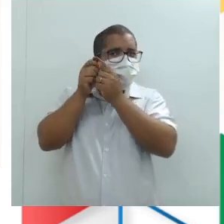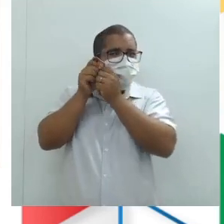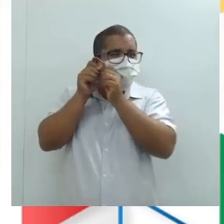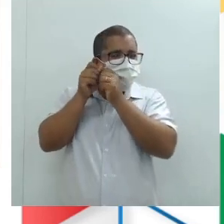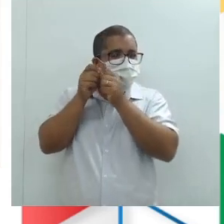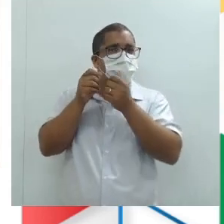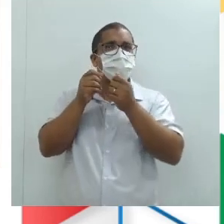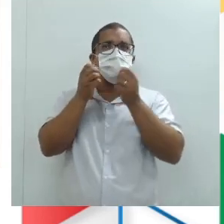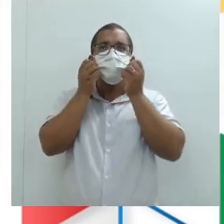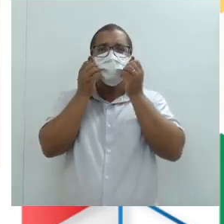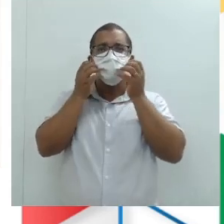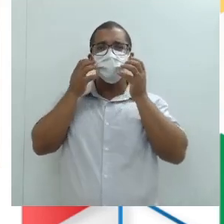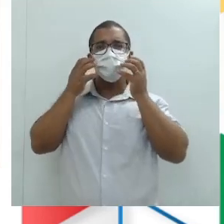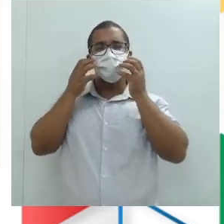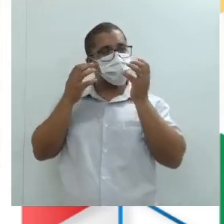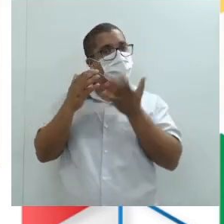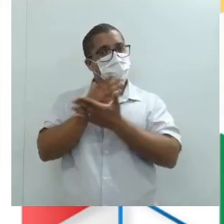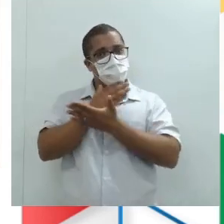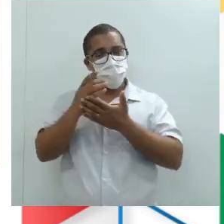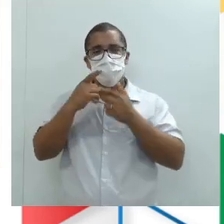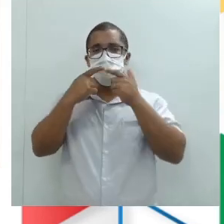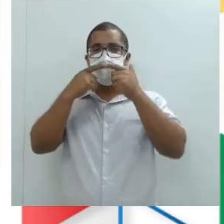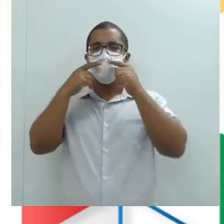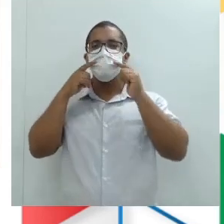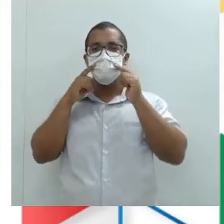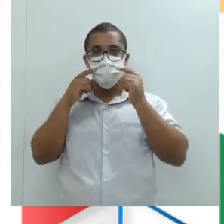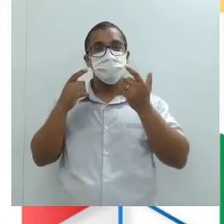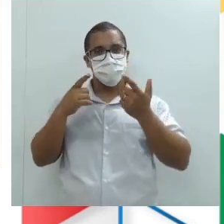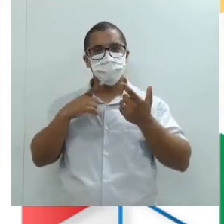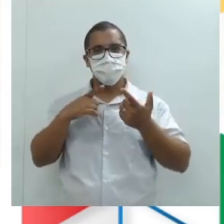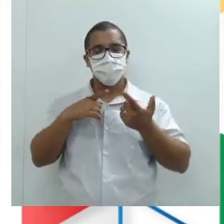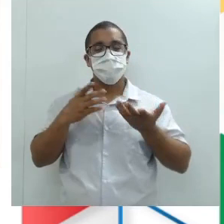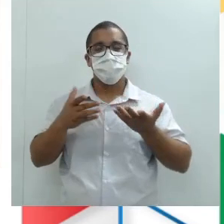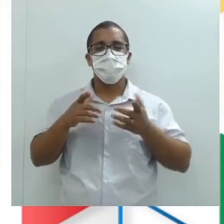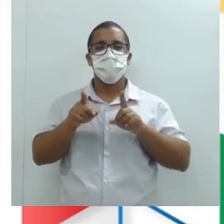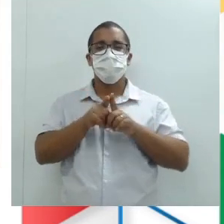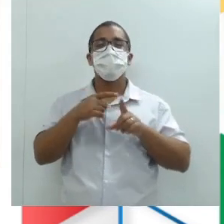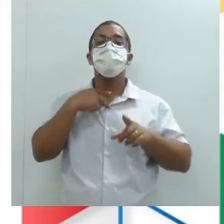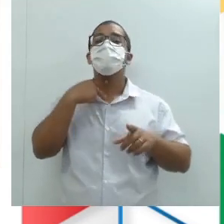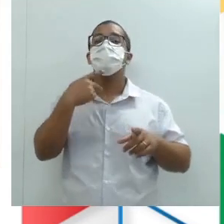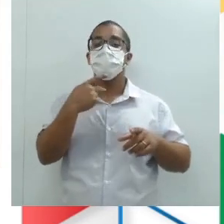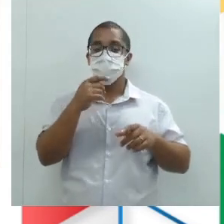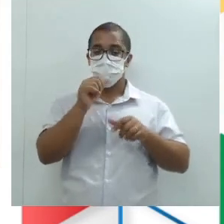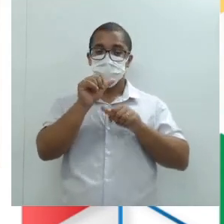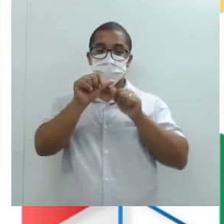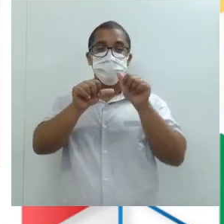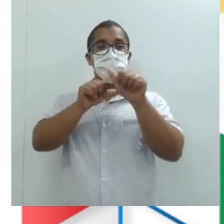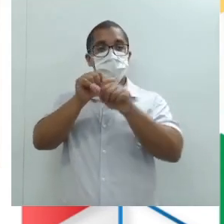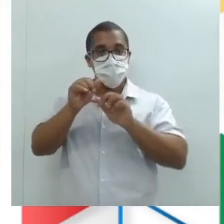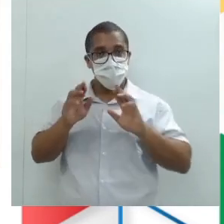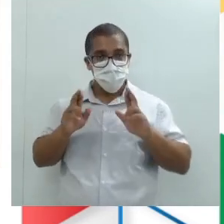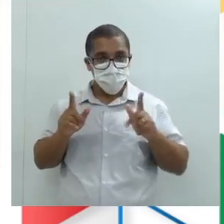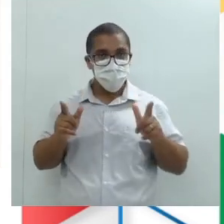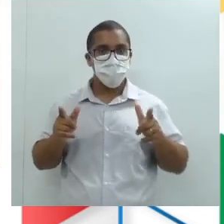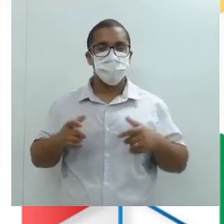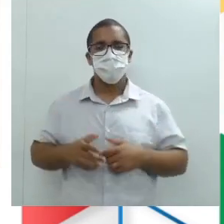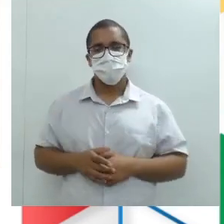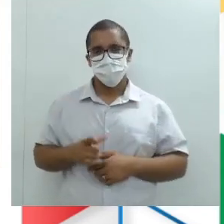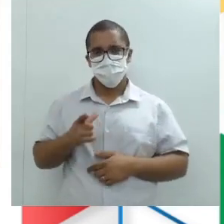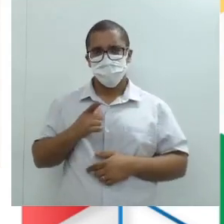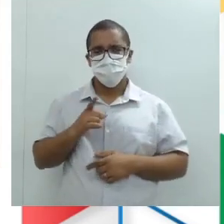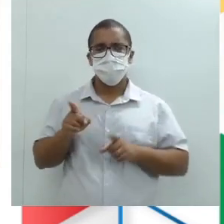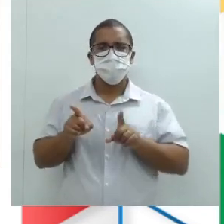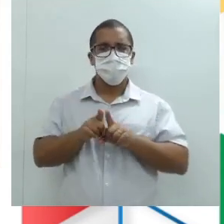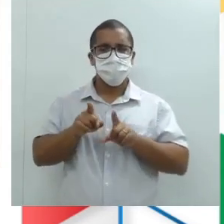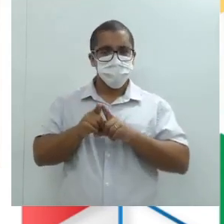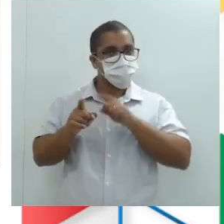no rosto, como barba, bigode, tem a alteração da voz, no tom da voz, tem um